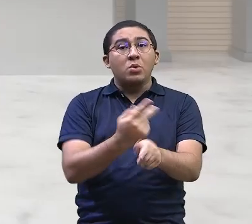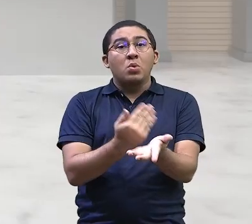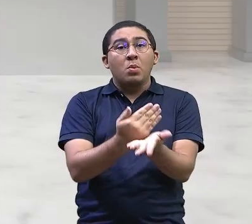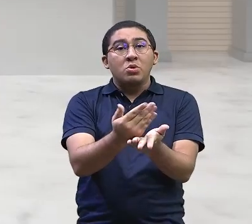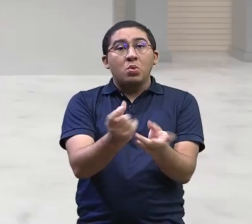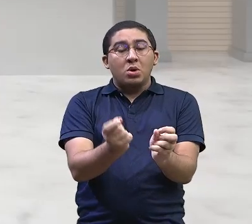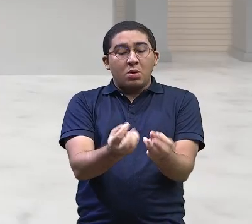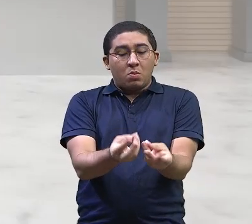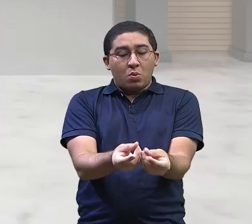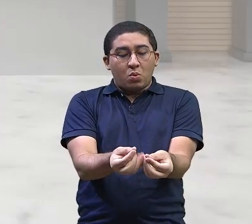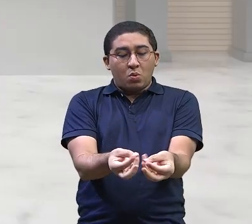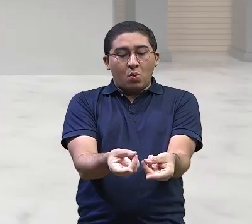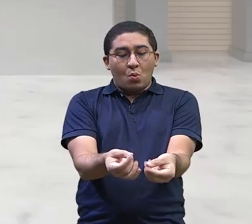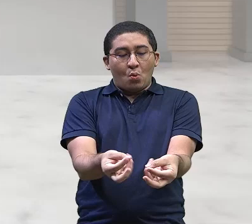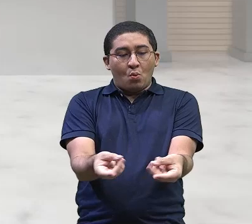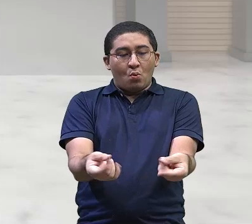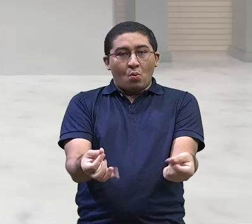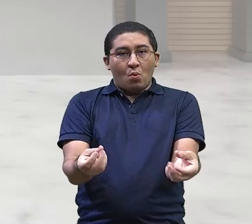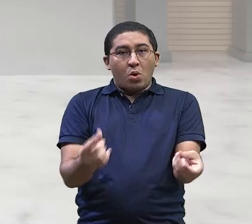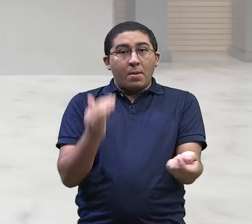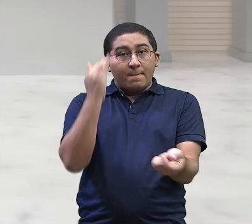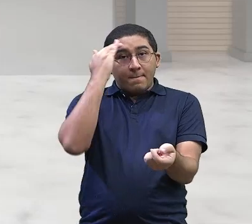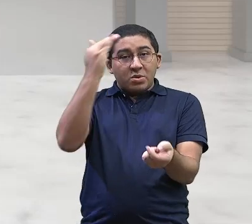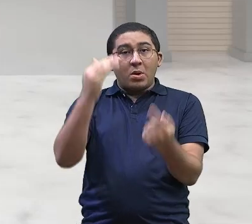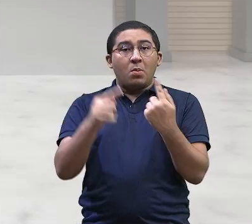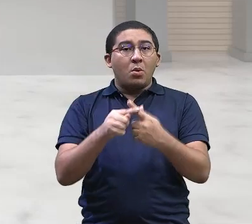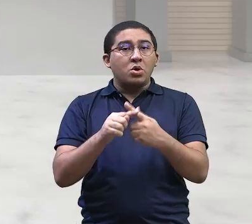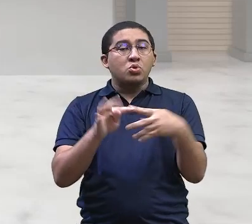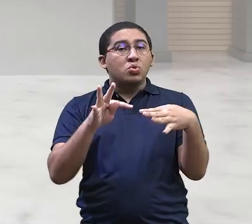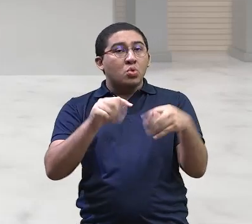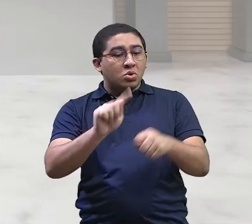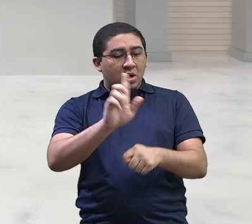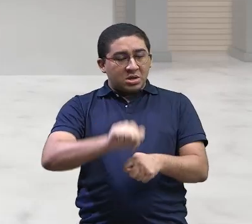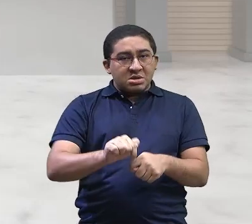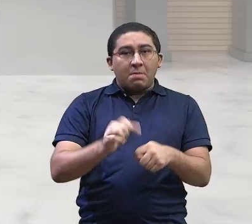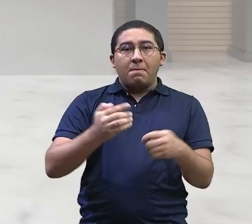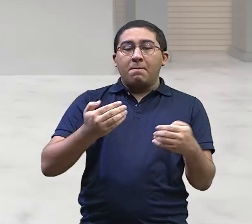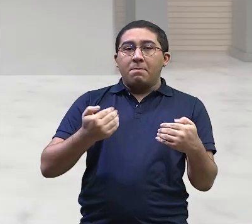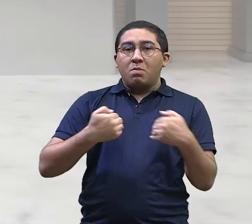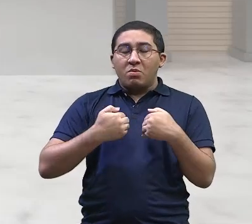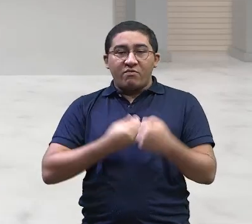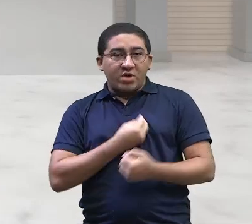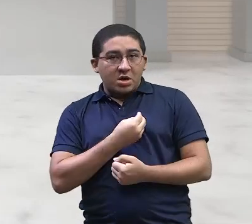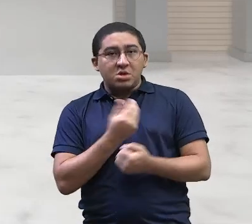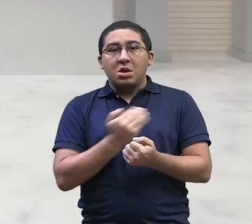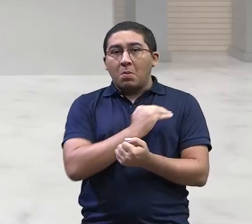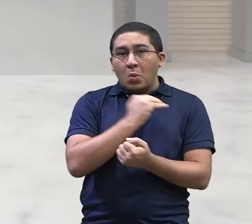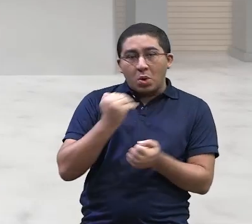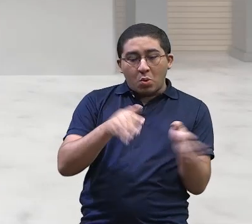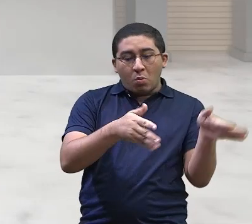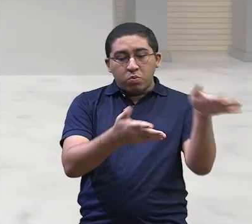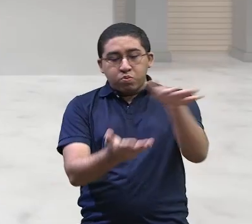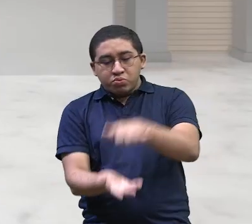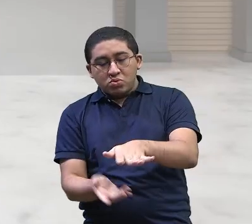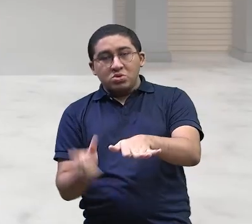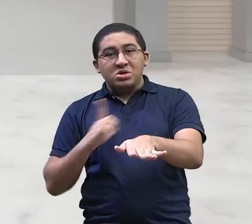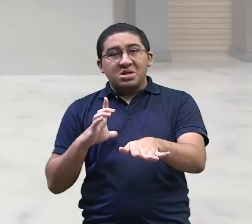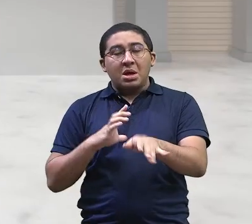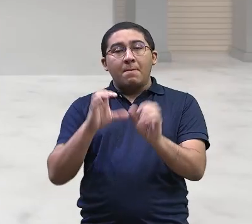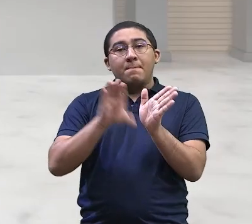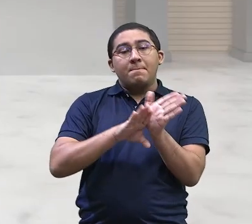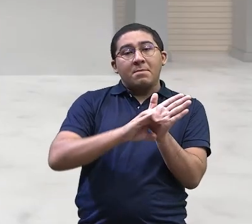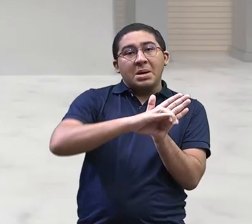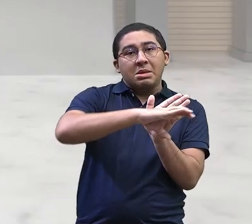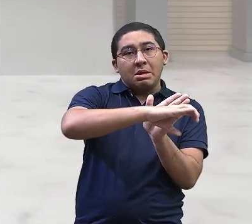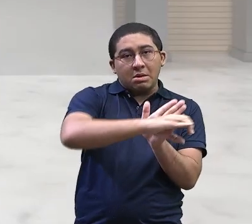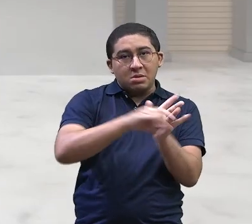começou a acontecer, principalmente porque toda aquela matéria, todo aquele material foi sendo submetido à ação de bactérias,